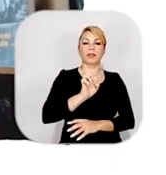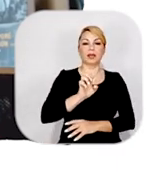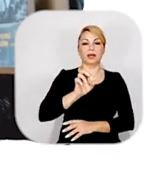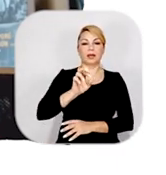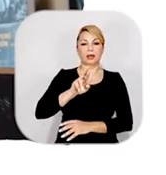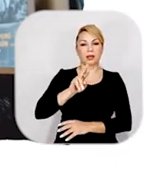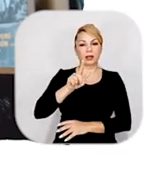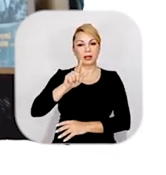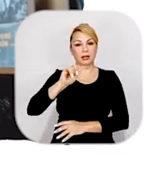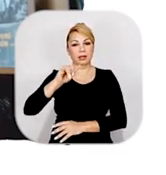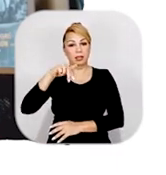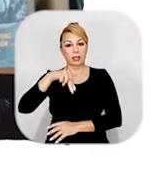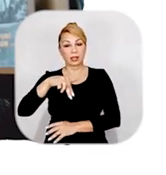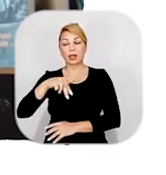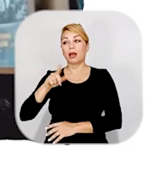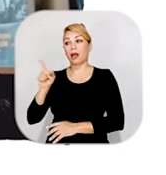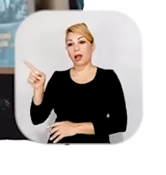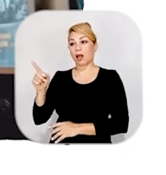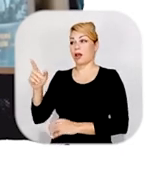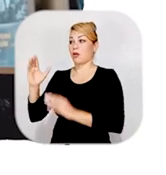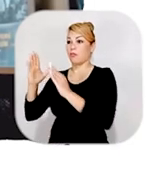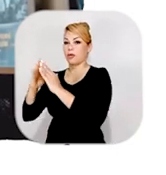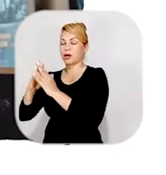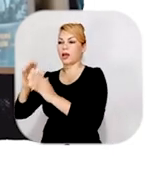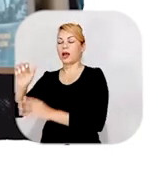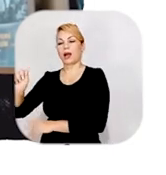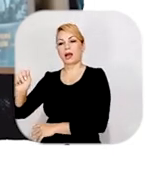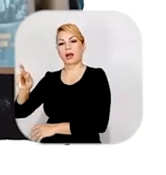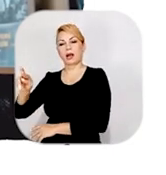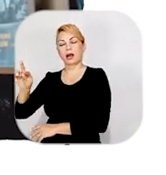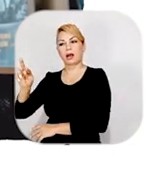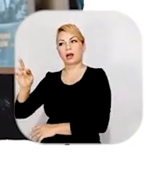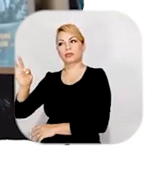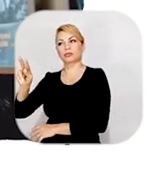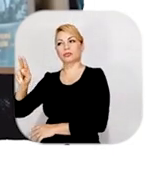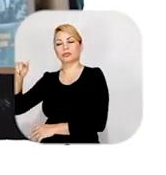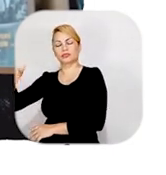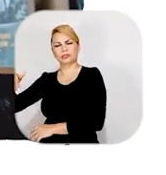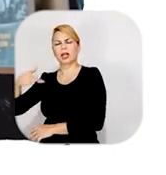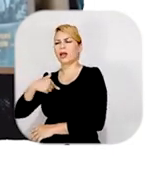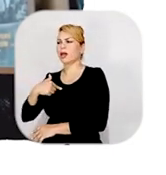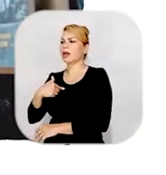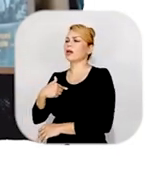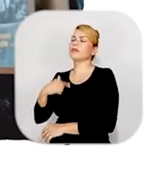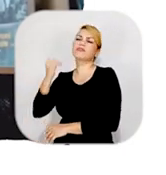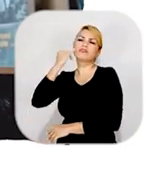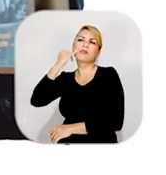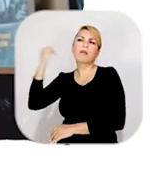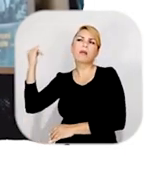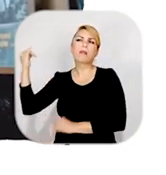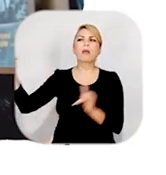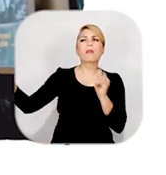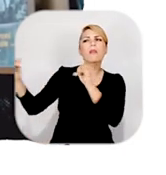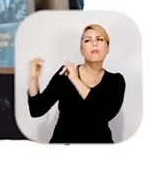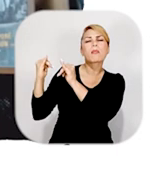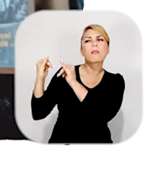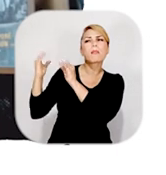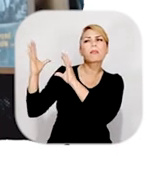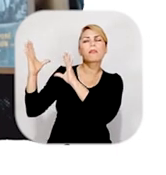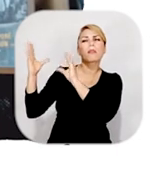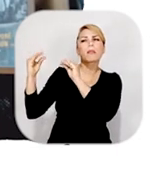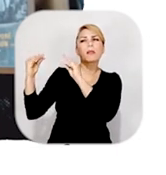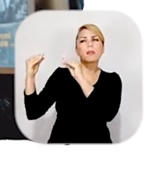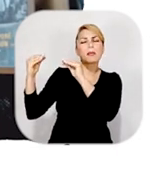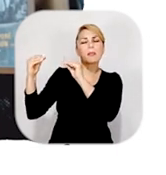que gostaria, me apresentei pelo telefone mesmo, e eu fiquei muito surpresa que ele também me recebeu na casa dele, sem nunca